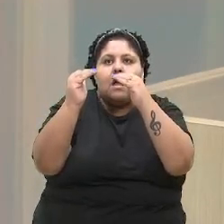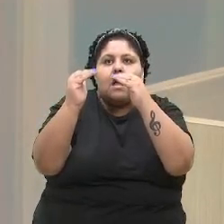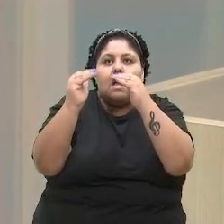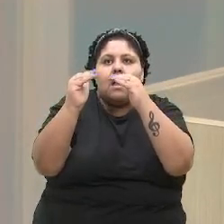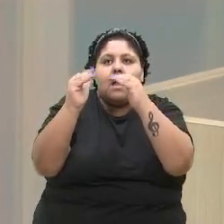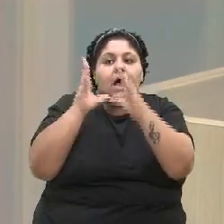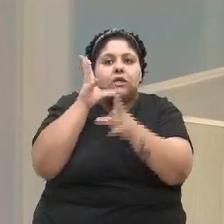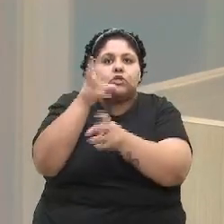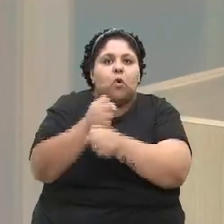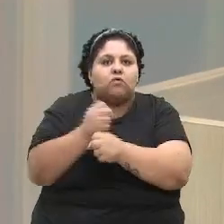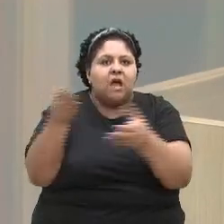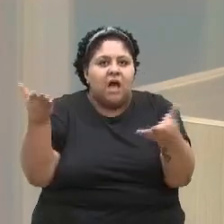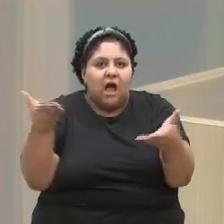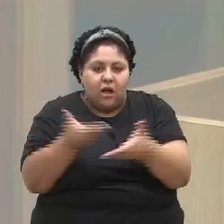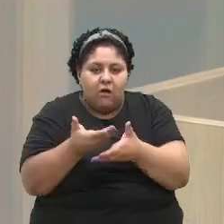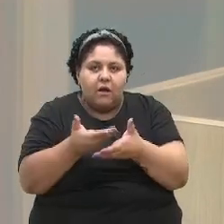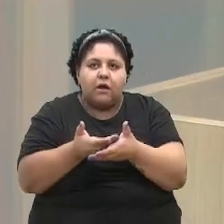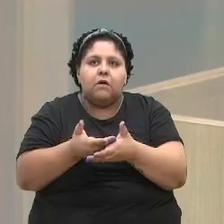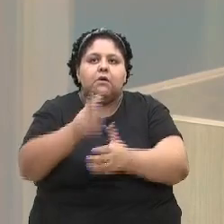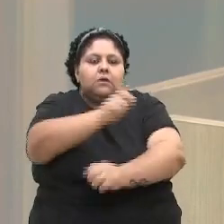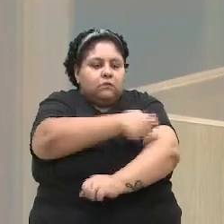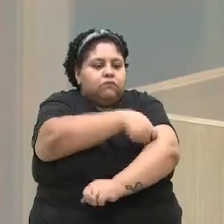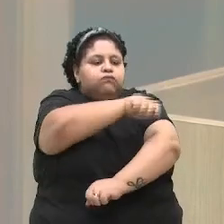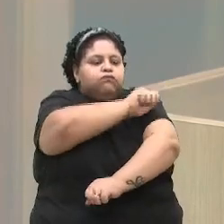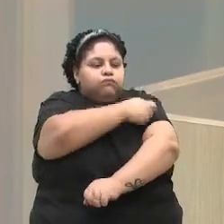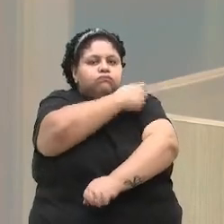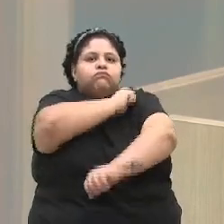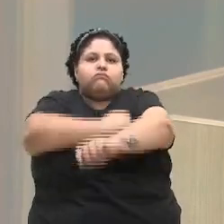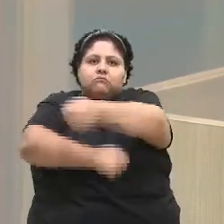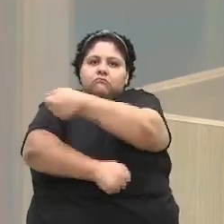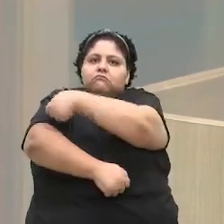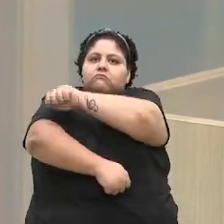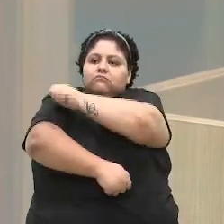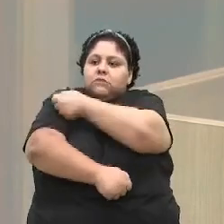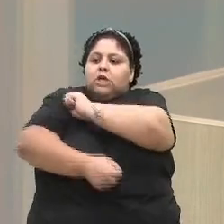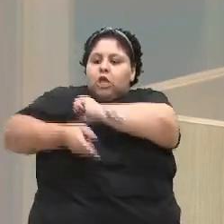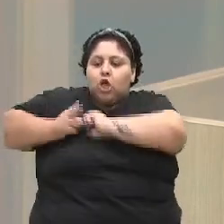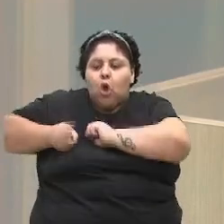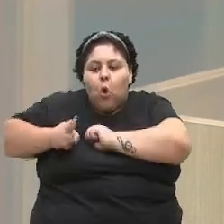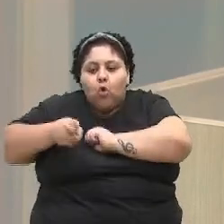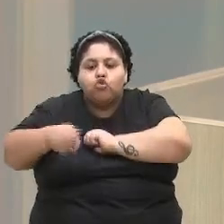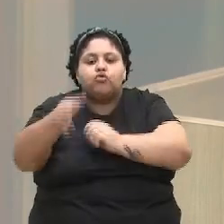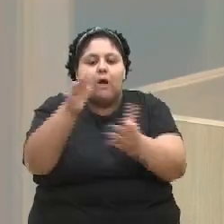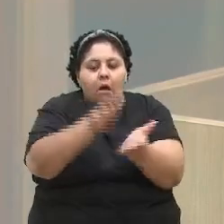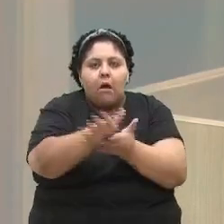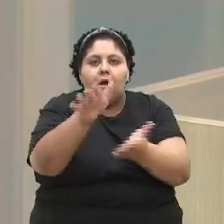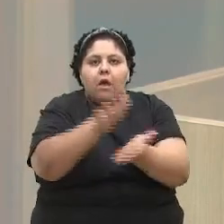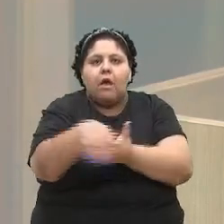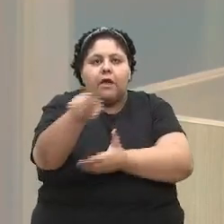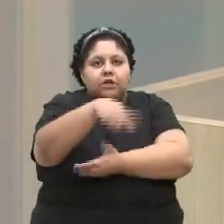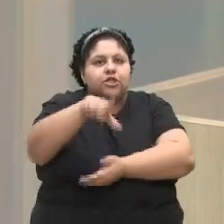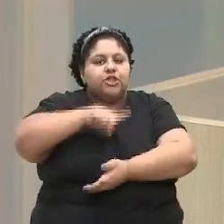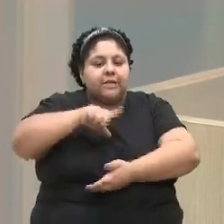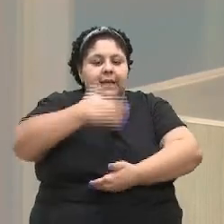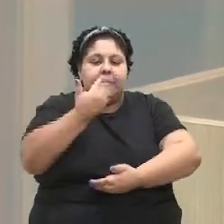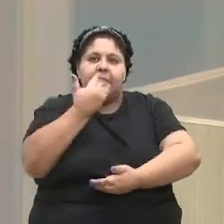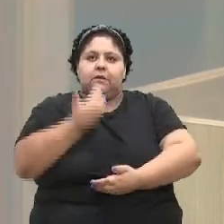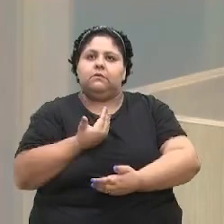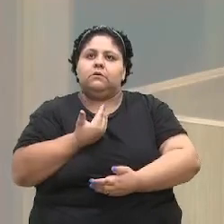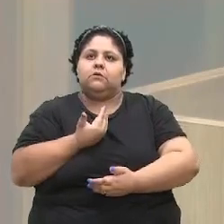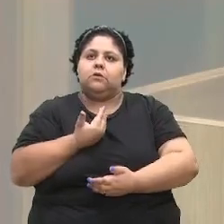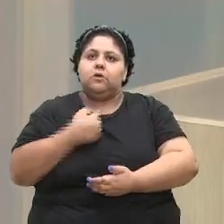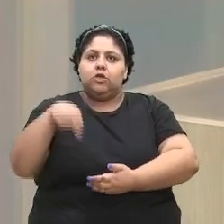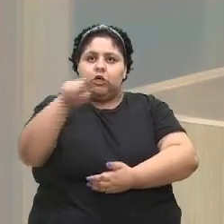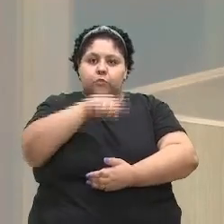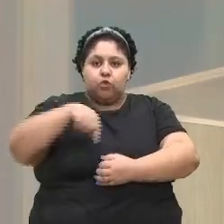e agora eles estão remando para conseguir pagar essas dívidas e continuar produzindo para que a gente tenha alimento e para que o